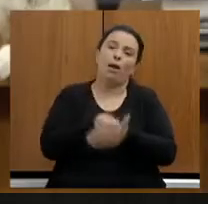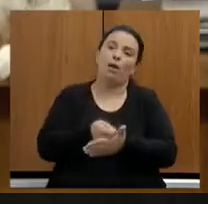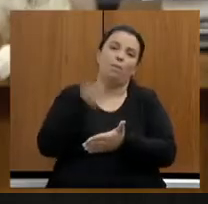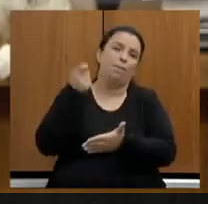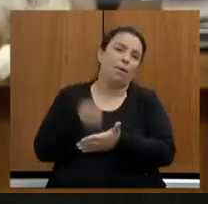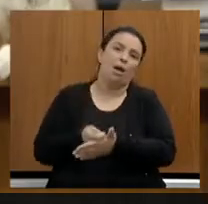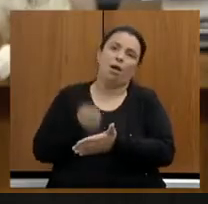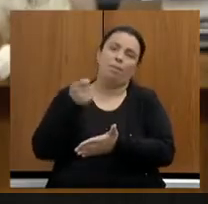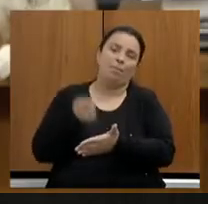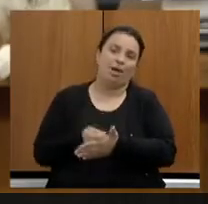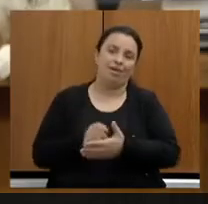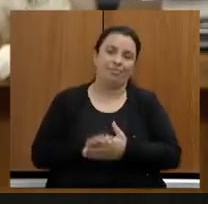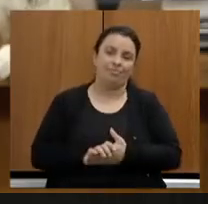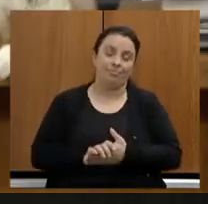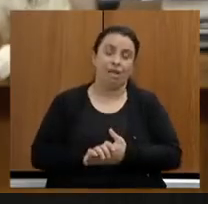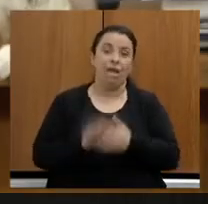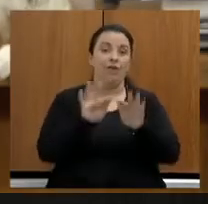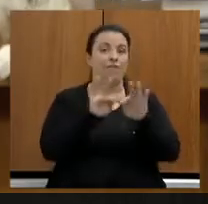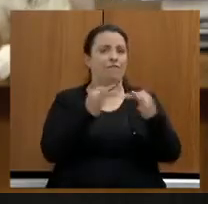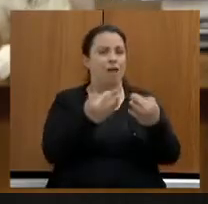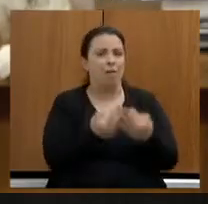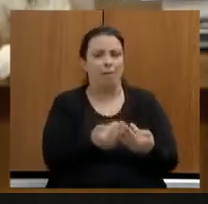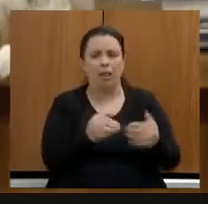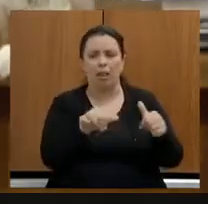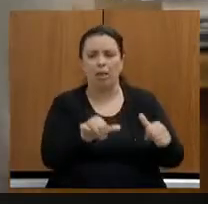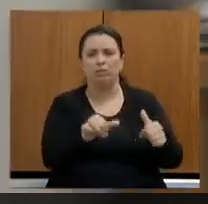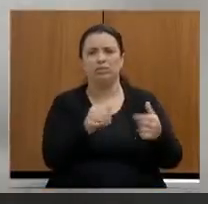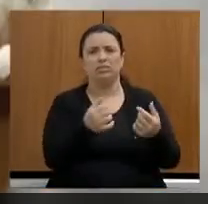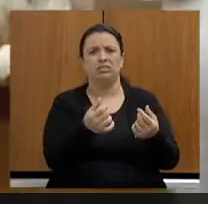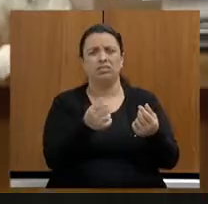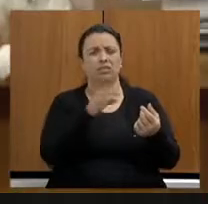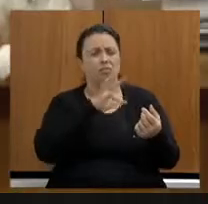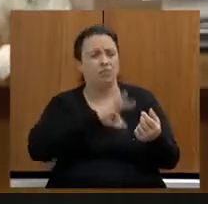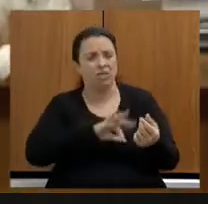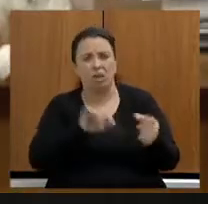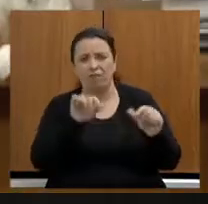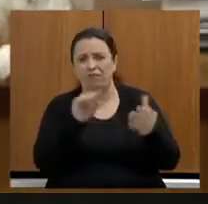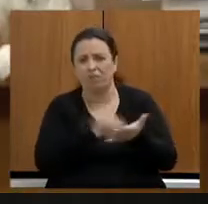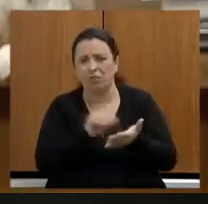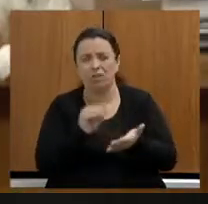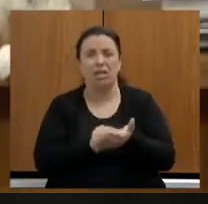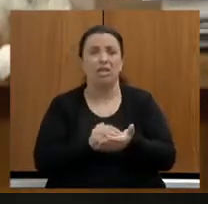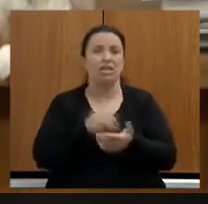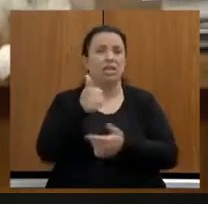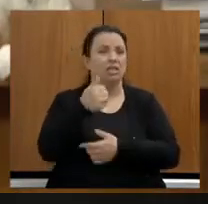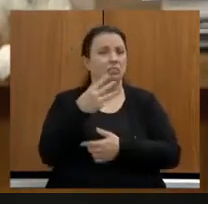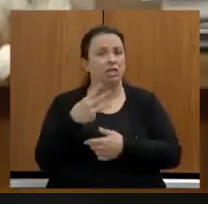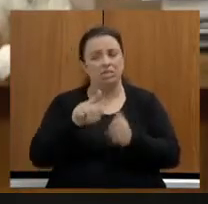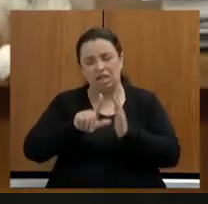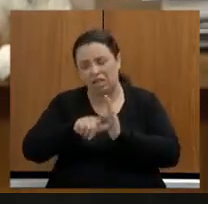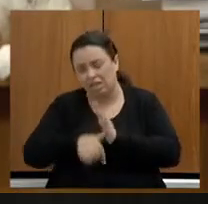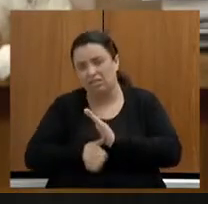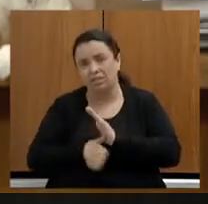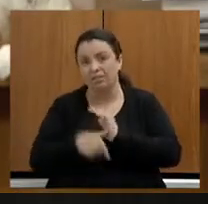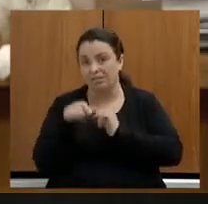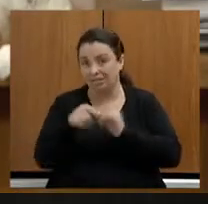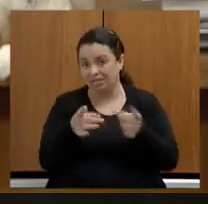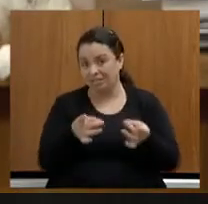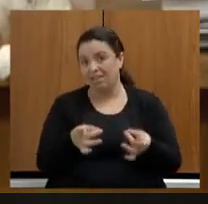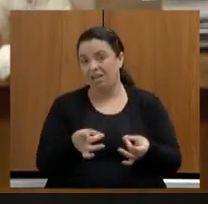né famílias quebrando gente sem receber 13º atrasado isso é detalhes né